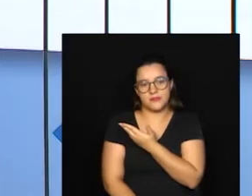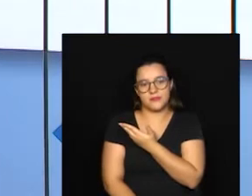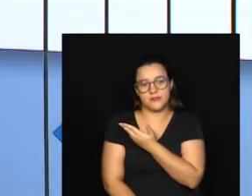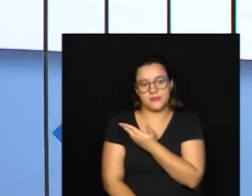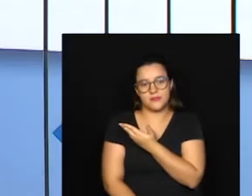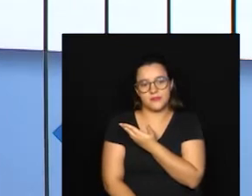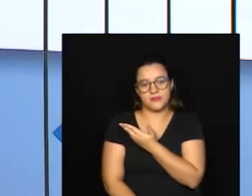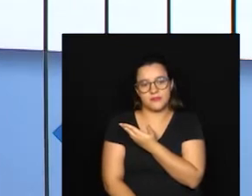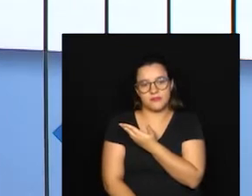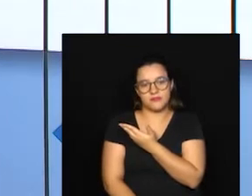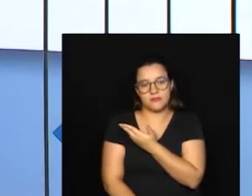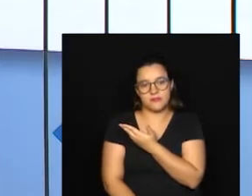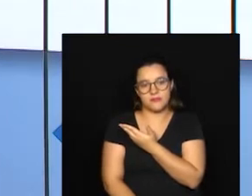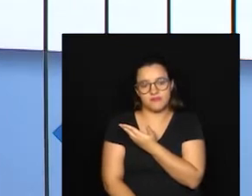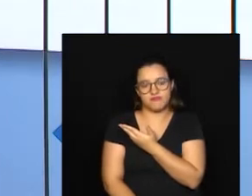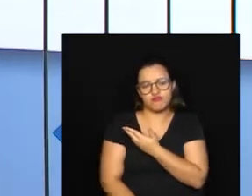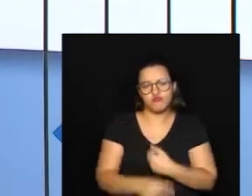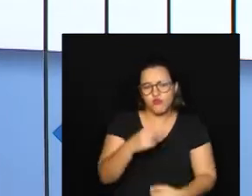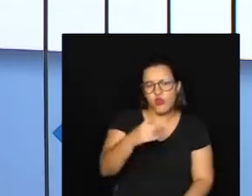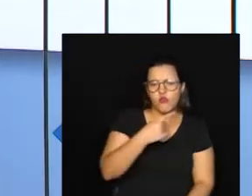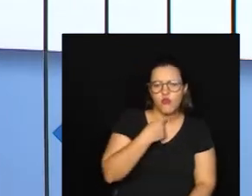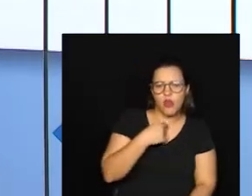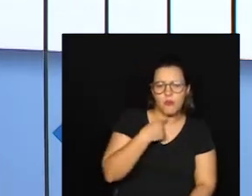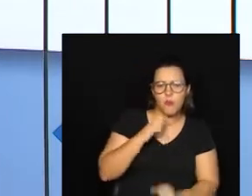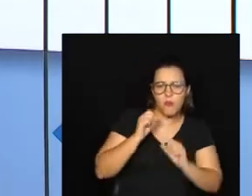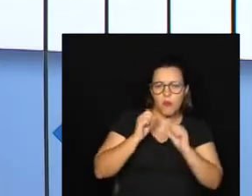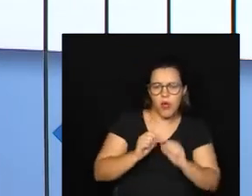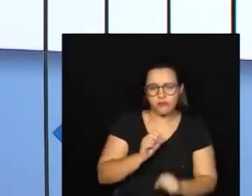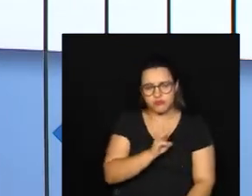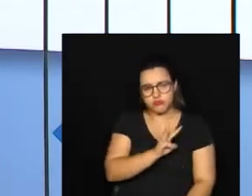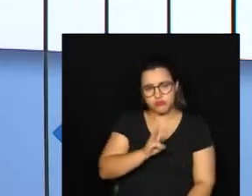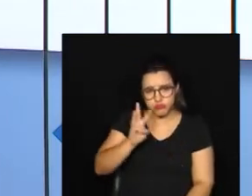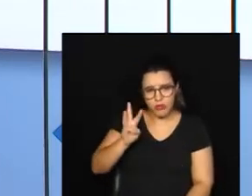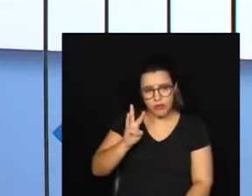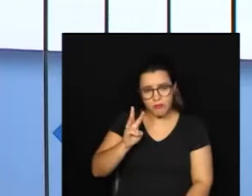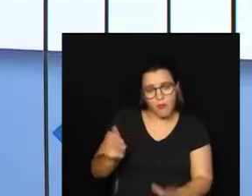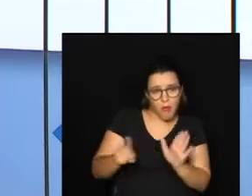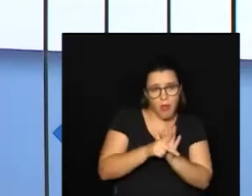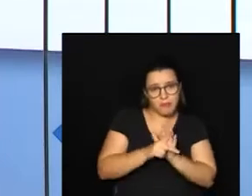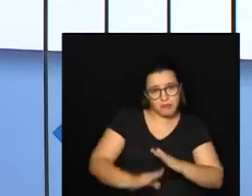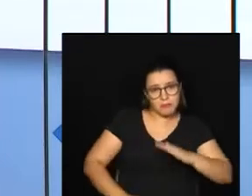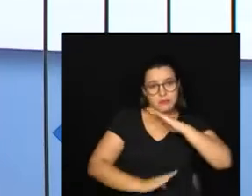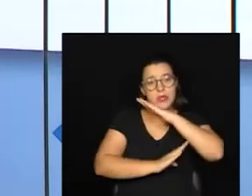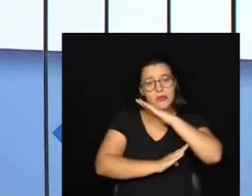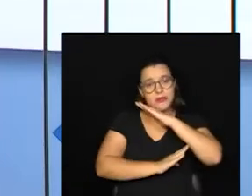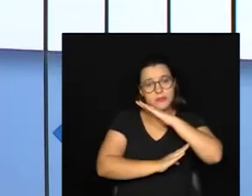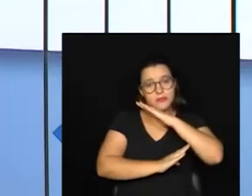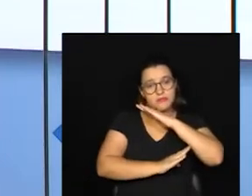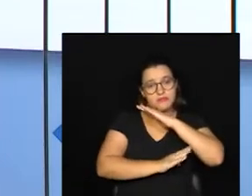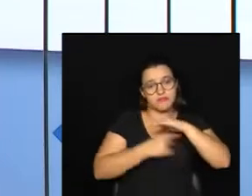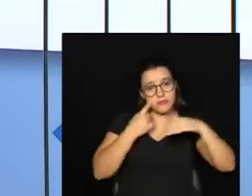19 97829 3776. Ou ainda, se preferir, pode entrar no site da Câmara de Campinas, que é o